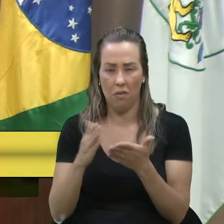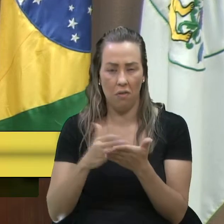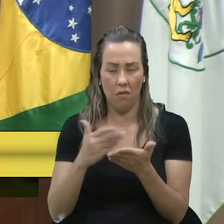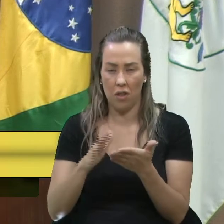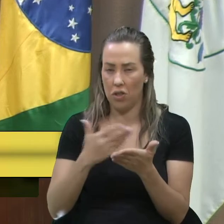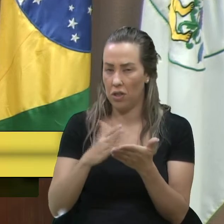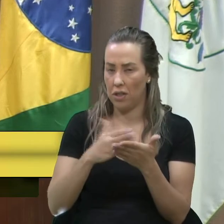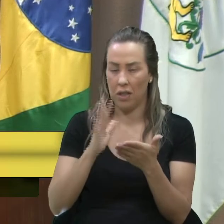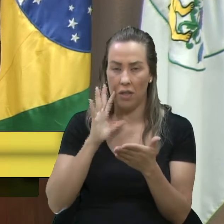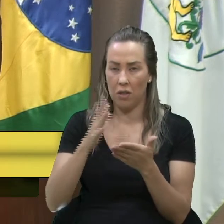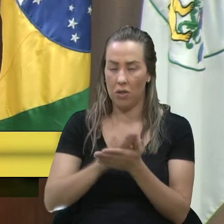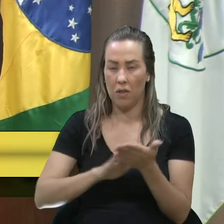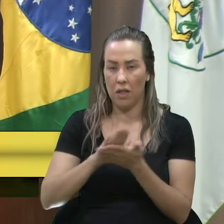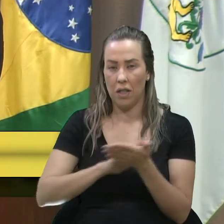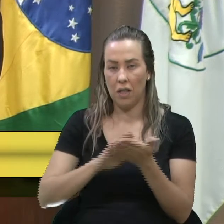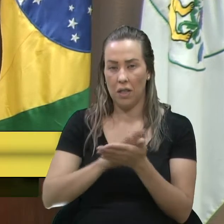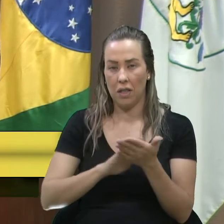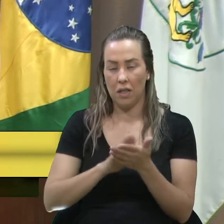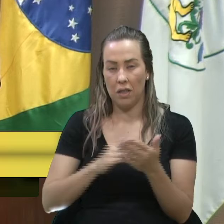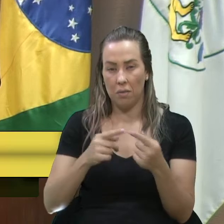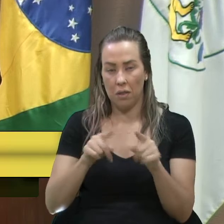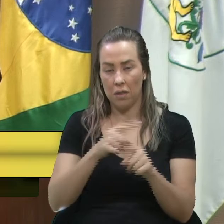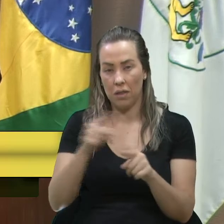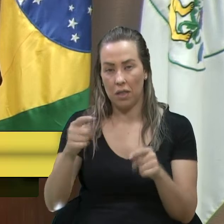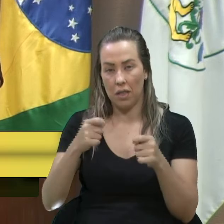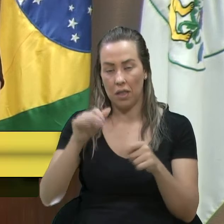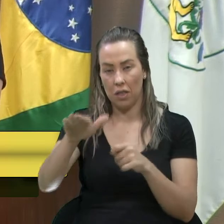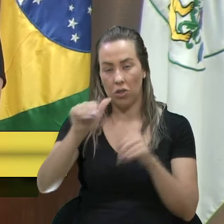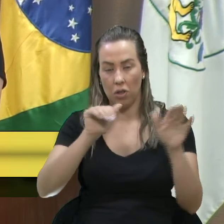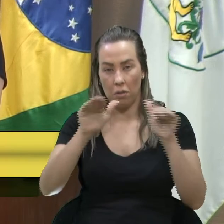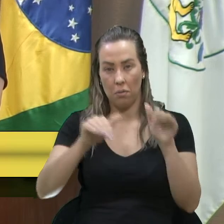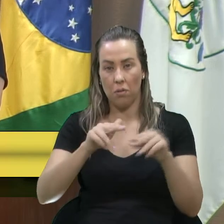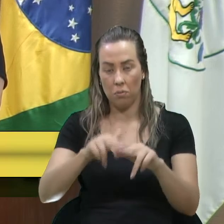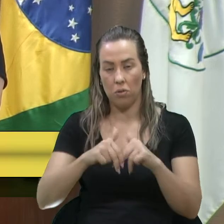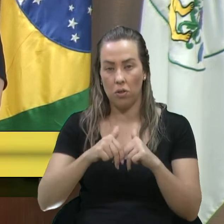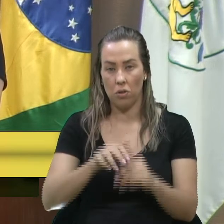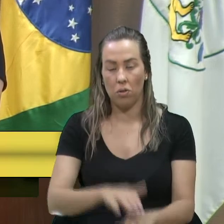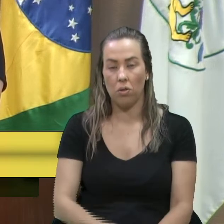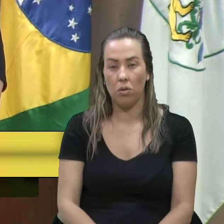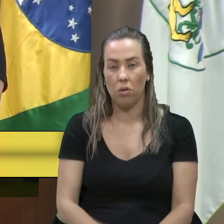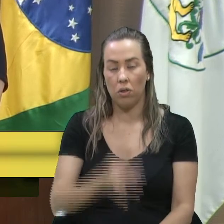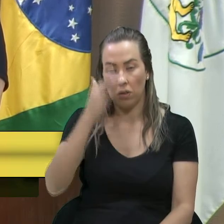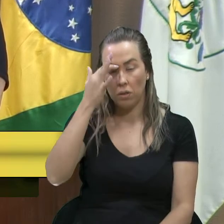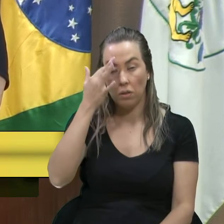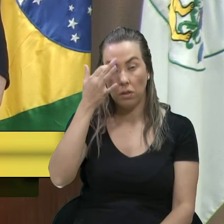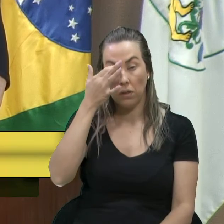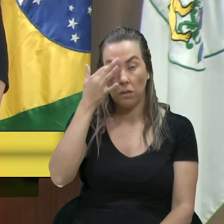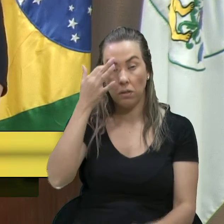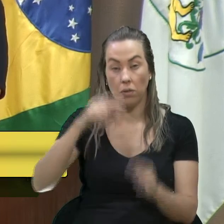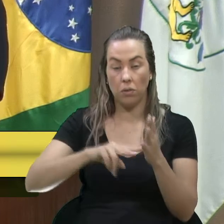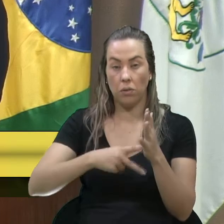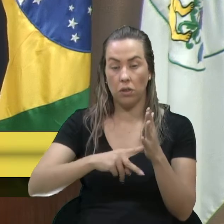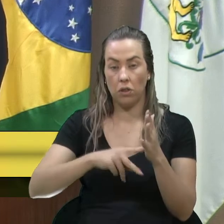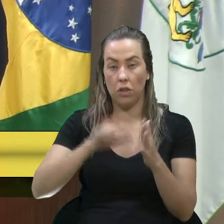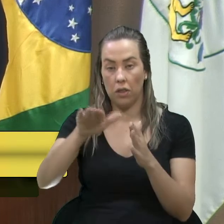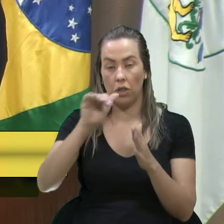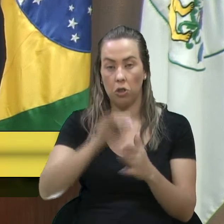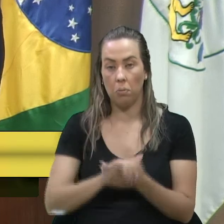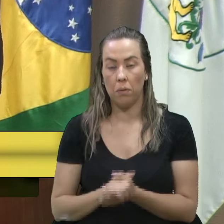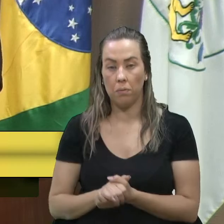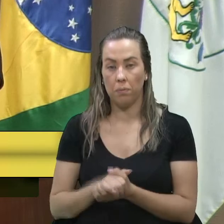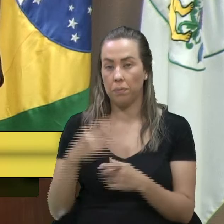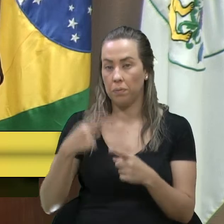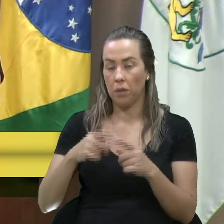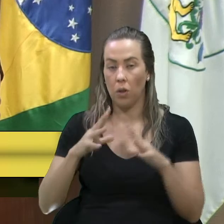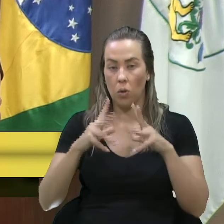assim. Mas eu me disponho, eu acho que vocês têm que chamar aqui, por isso que eu disse o sindicato, porque vamos